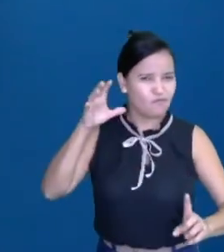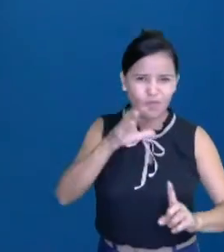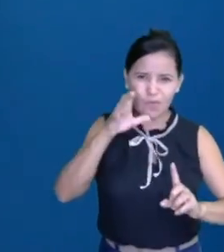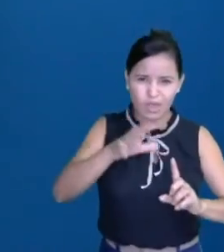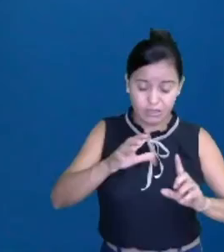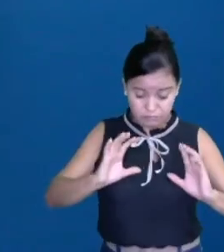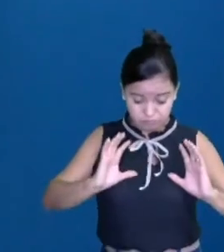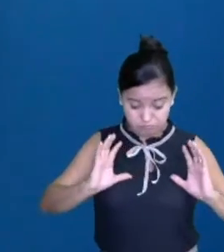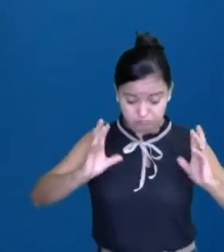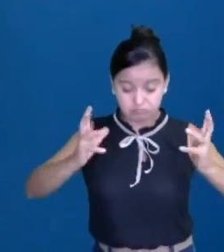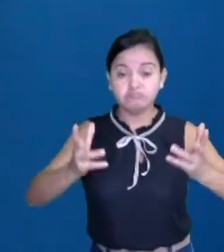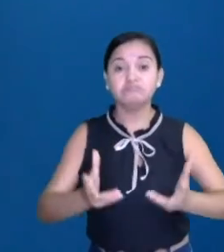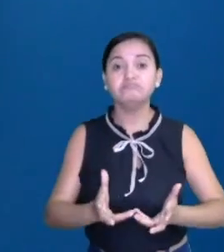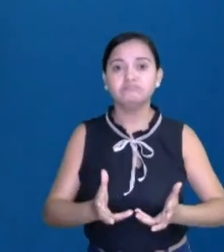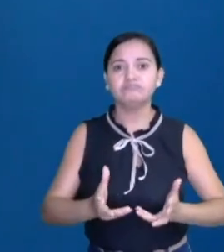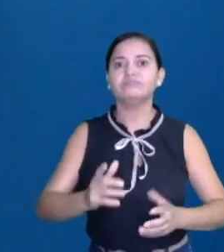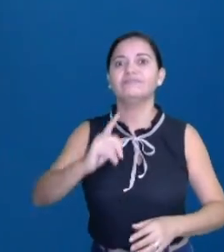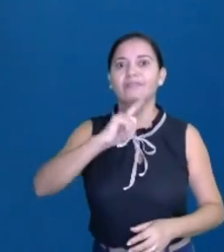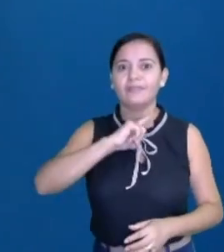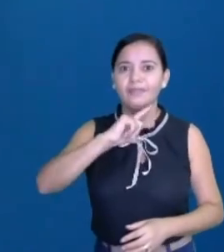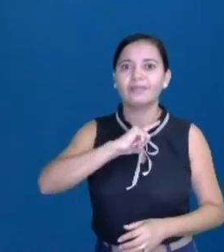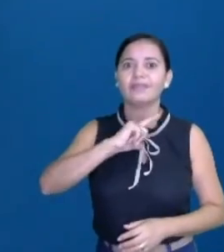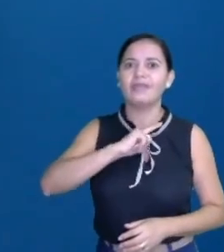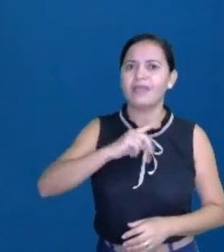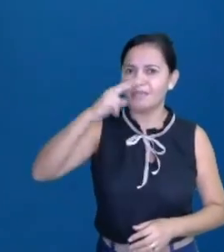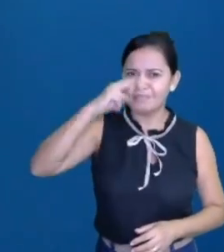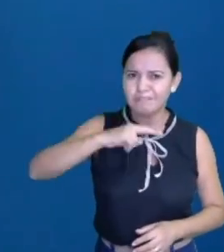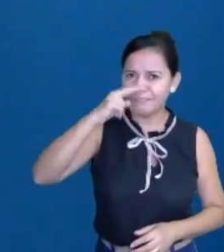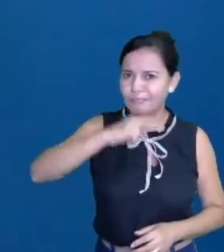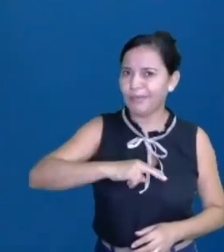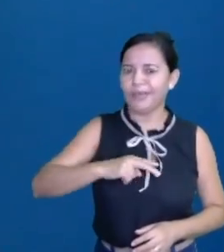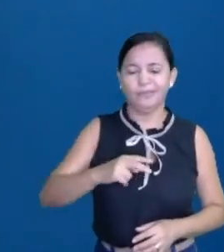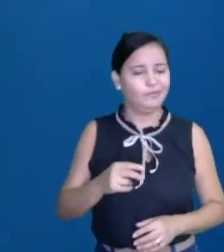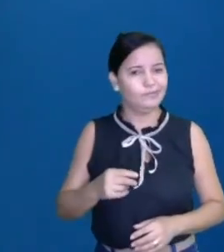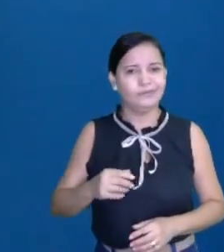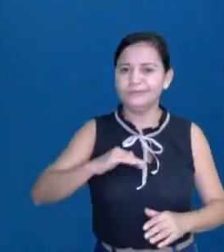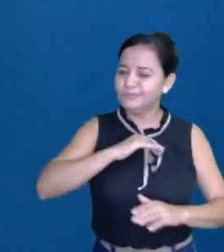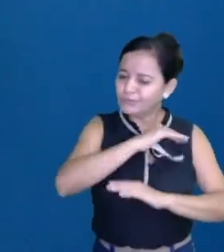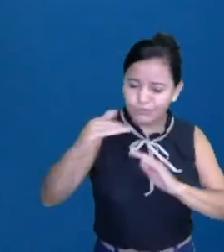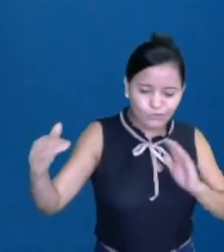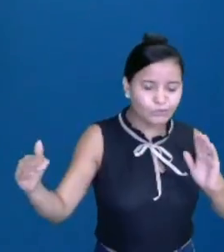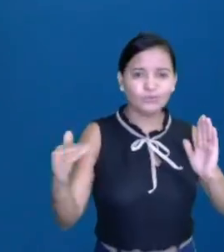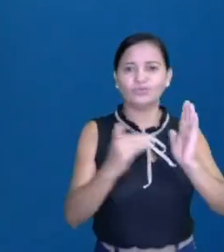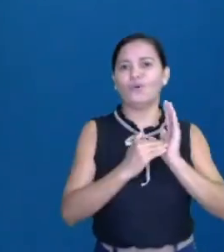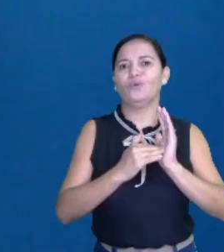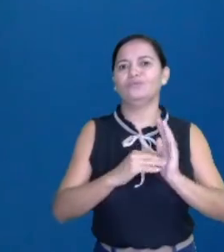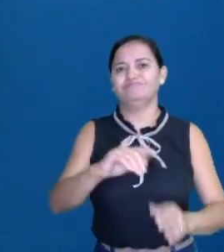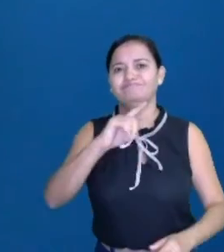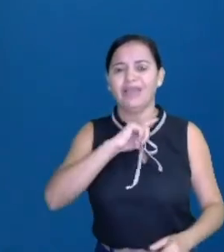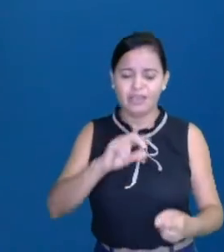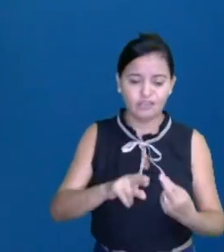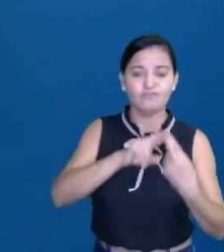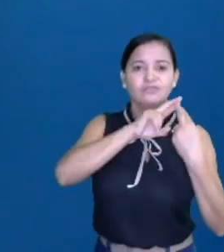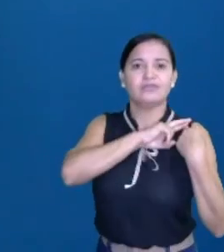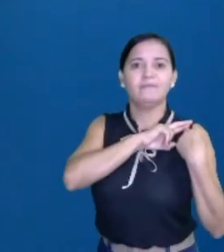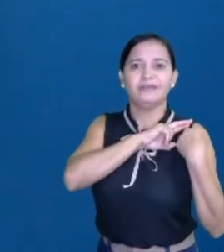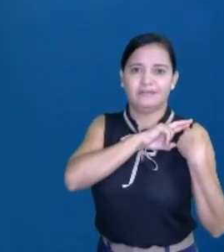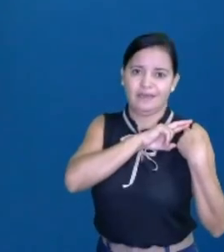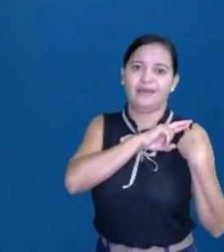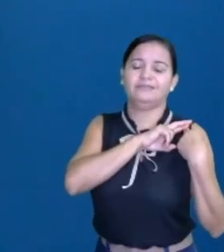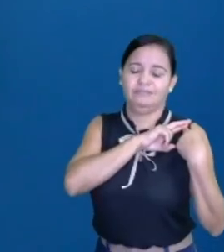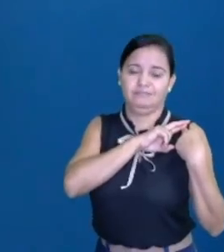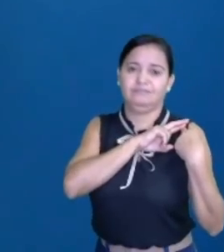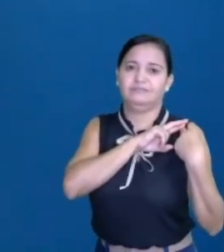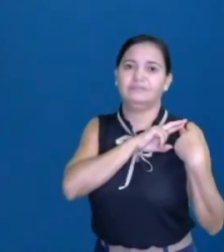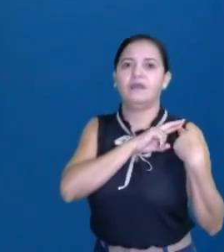um ambiente de quê? De que nós estamos vivendo na mesma casa. Então, todos nós somos responsáveis por esse movimento.